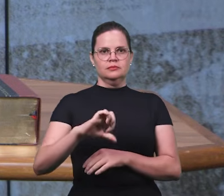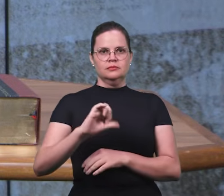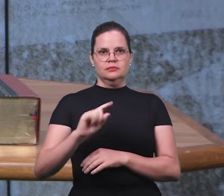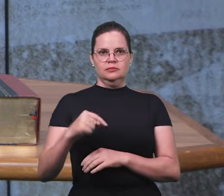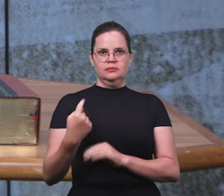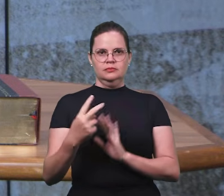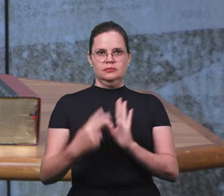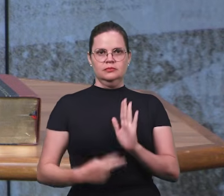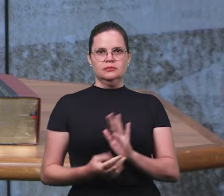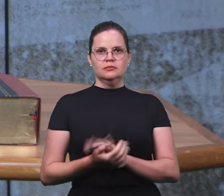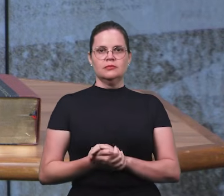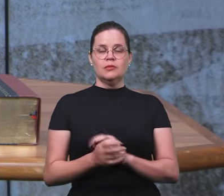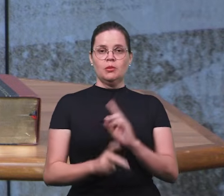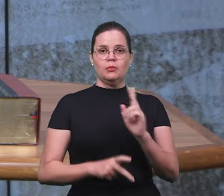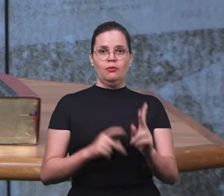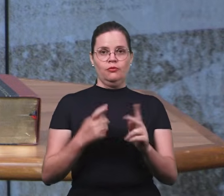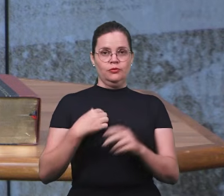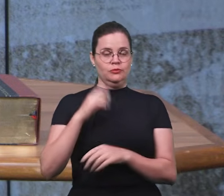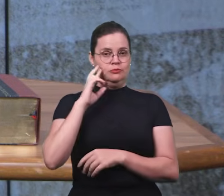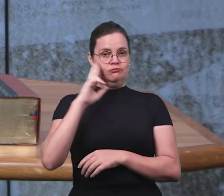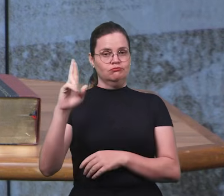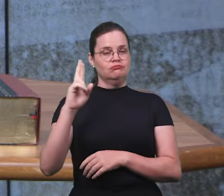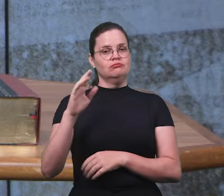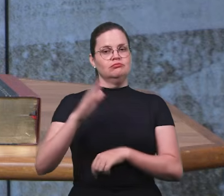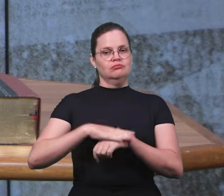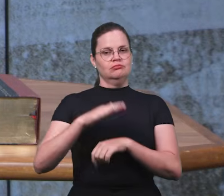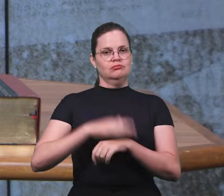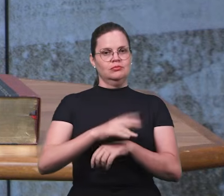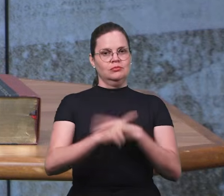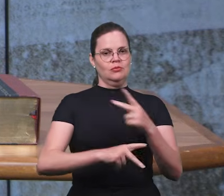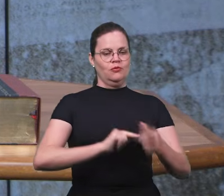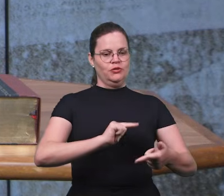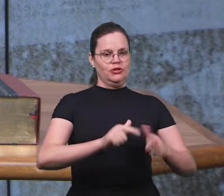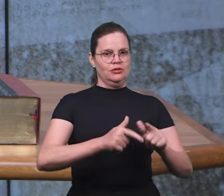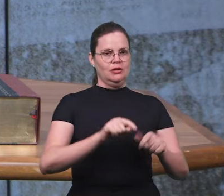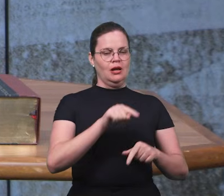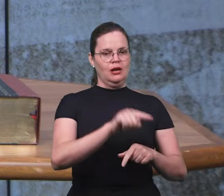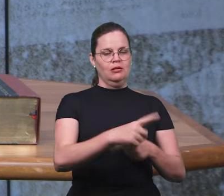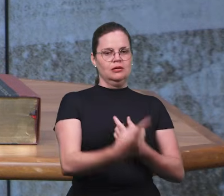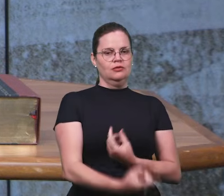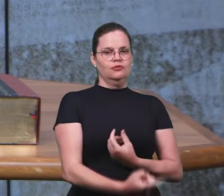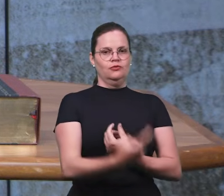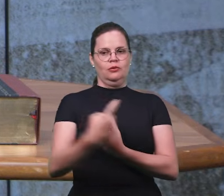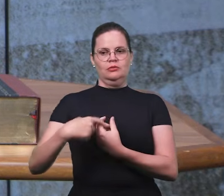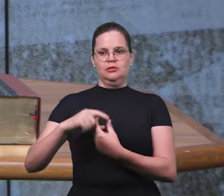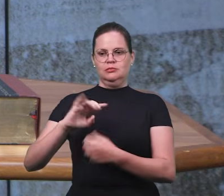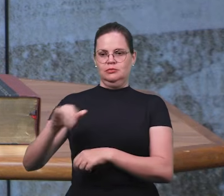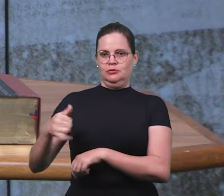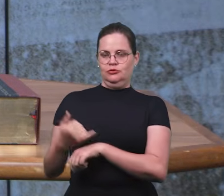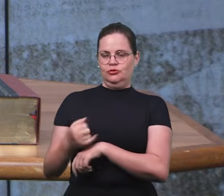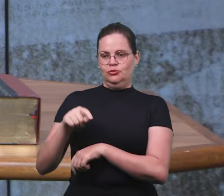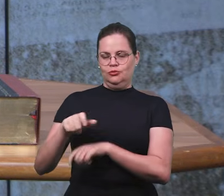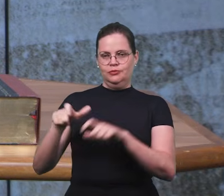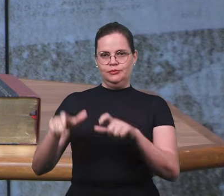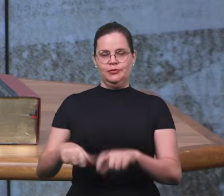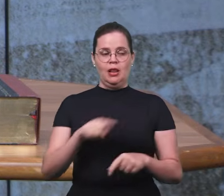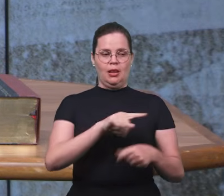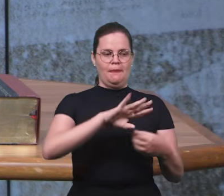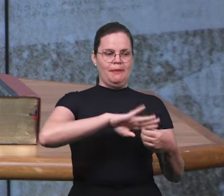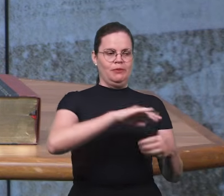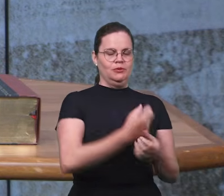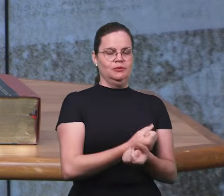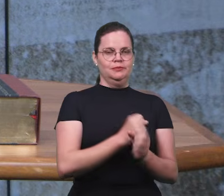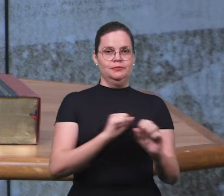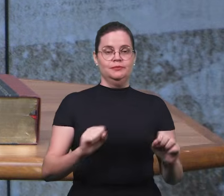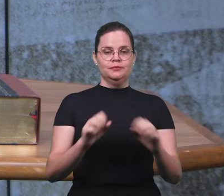9. O povo do Senhor, o povo de Israel, está voltando do cativeiro babilônico e Esdras